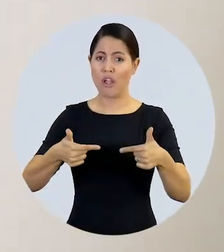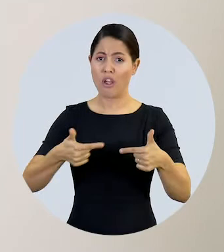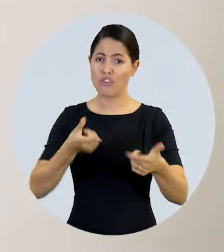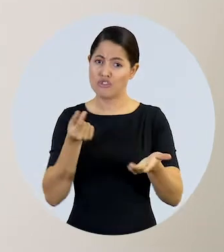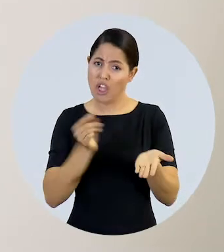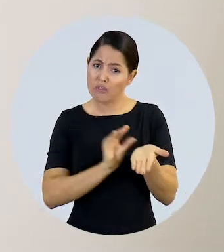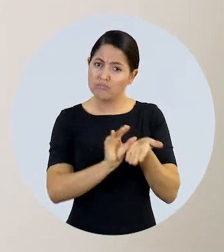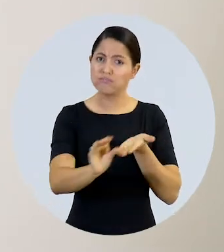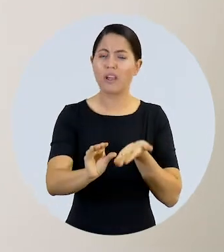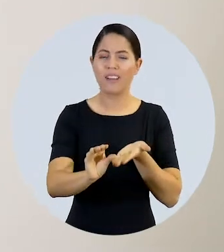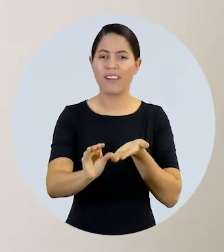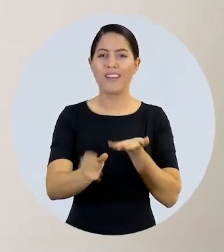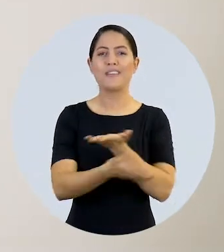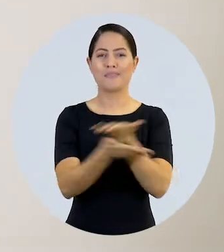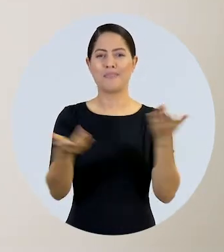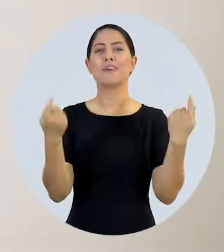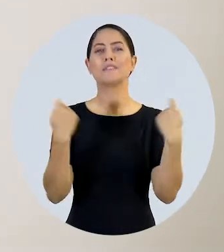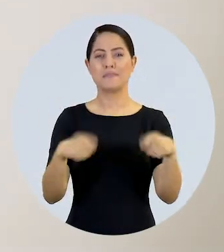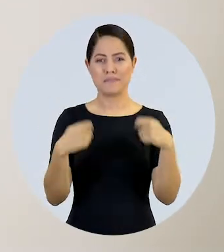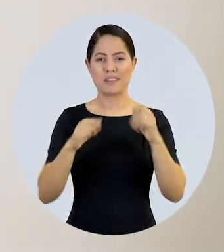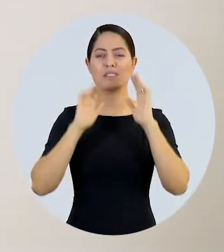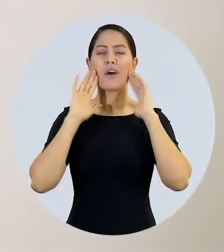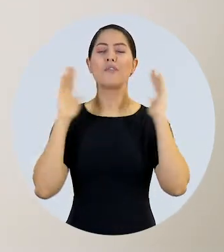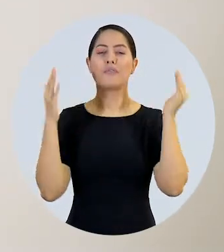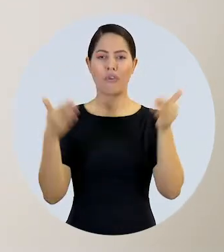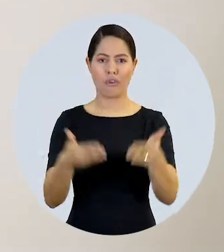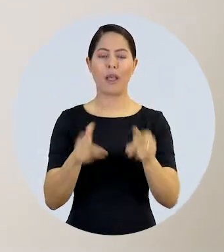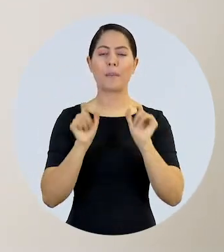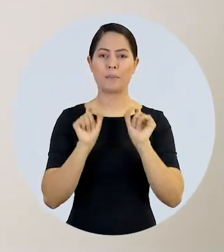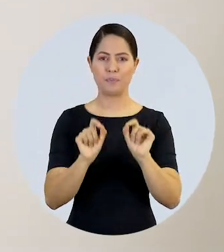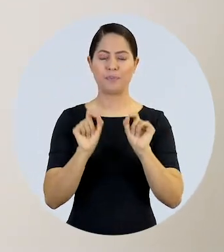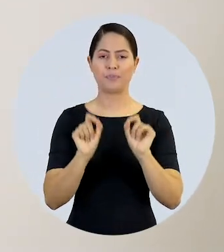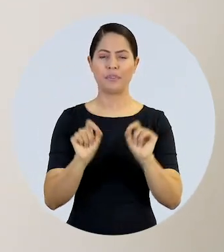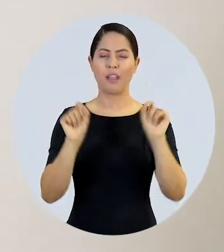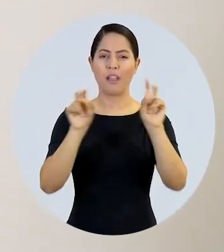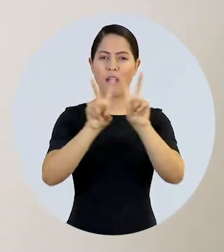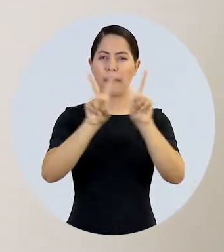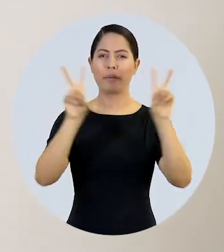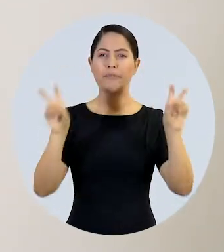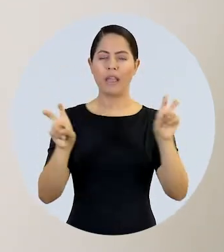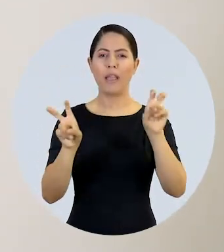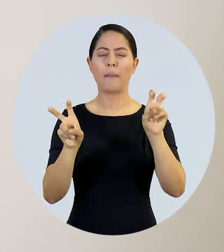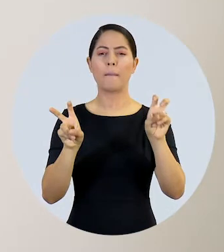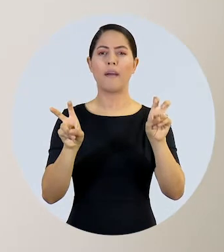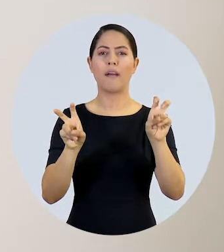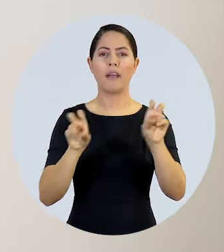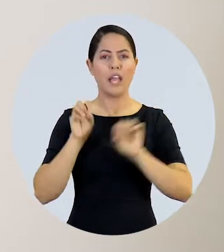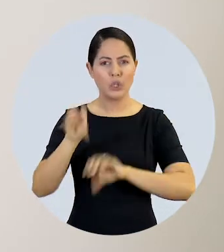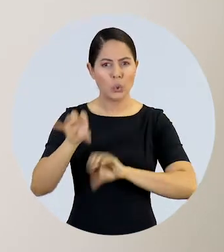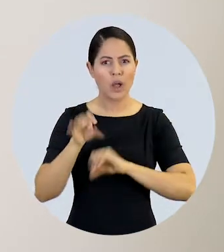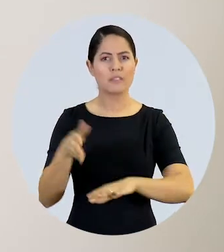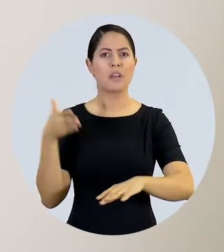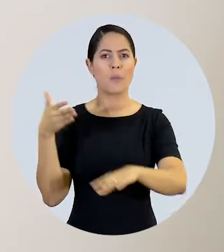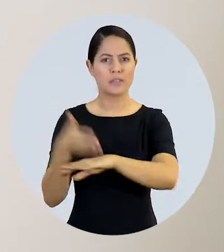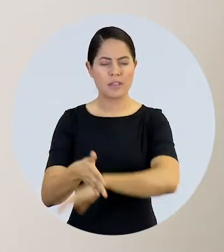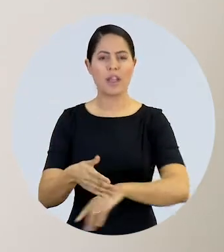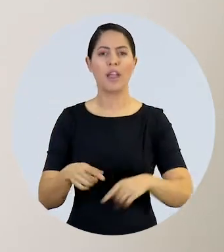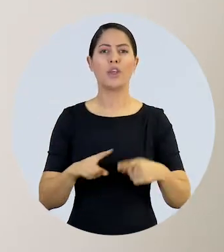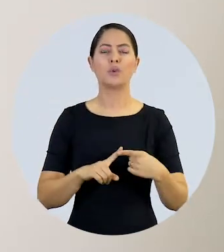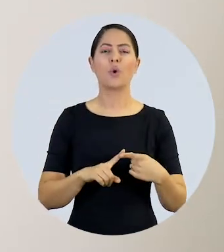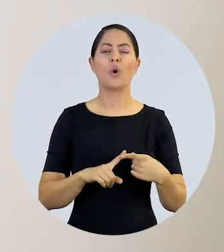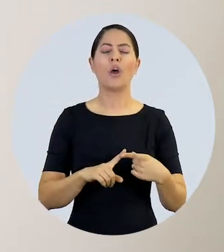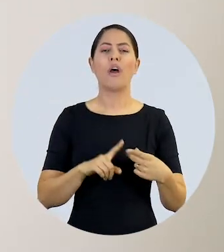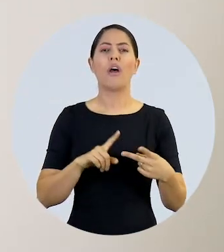né? Enquanto nós não nos voltarmos para a questão do acesso à educação,